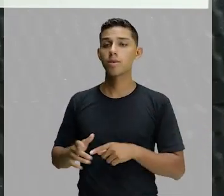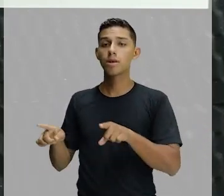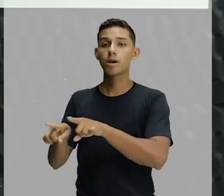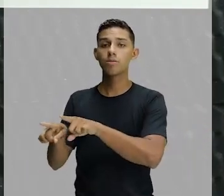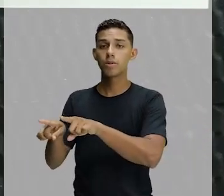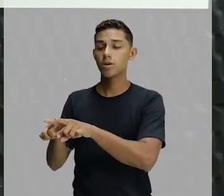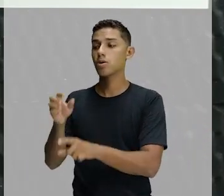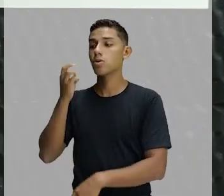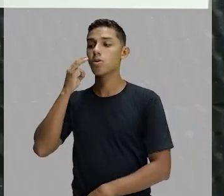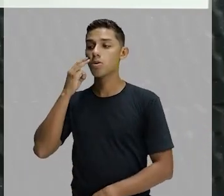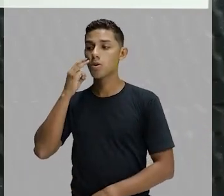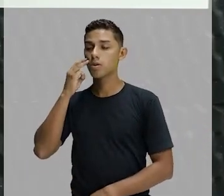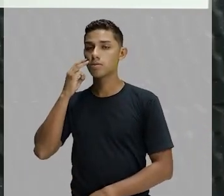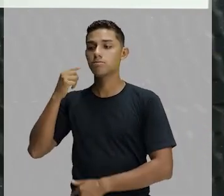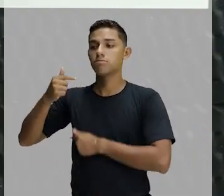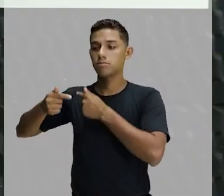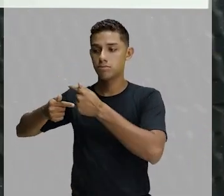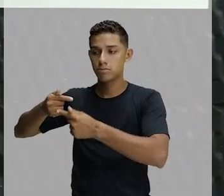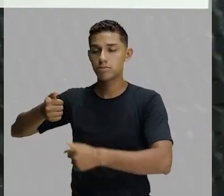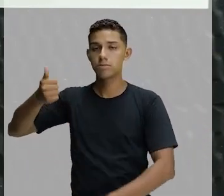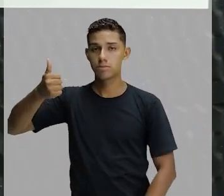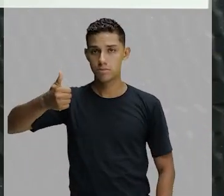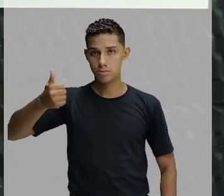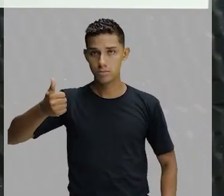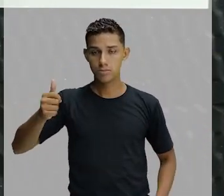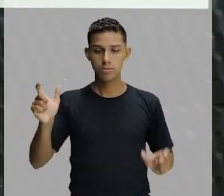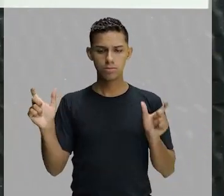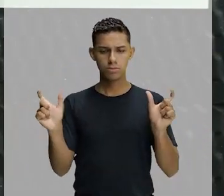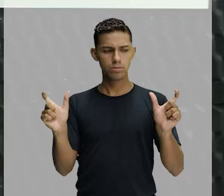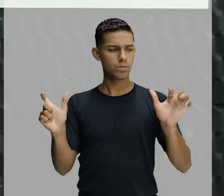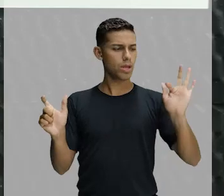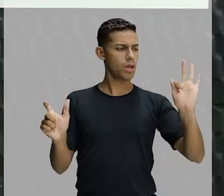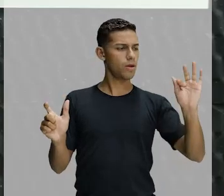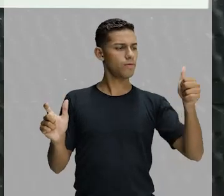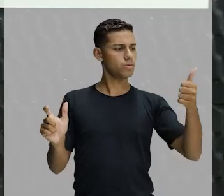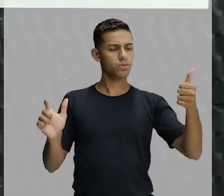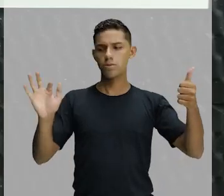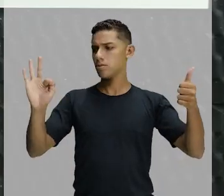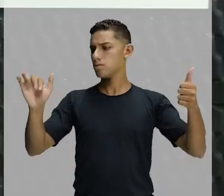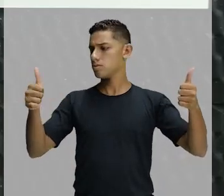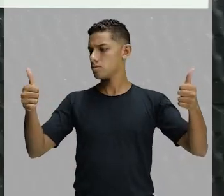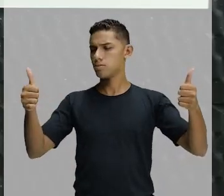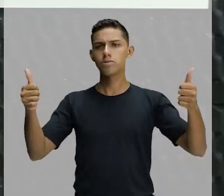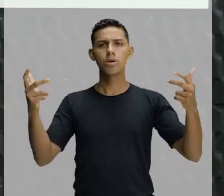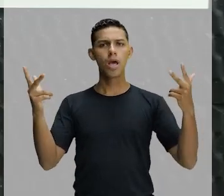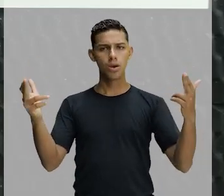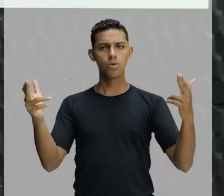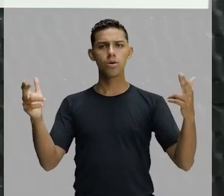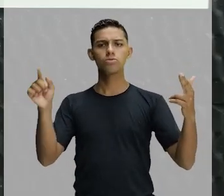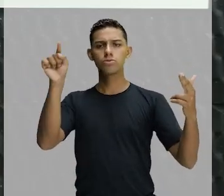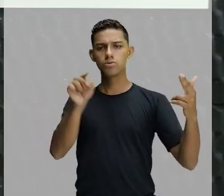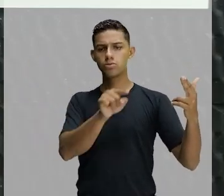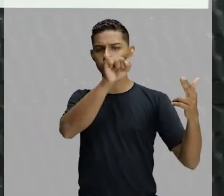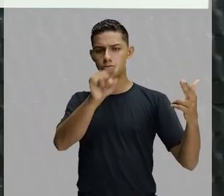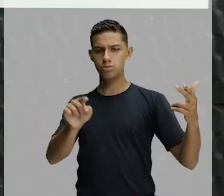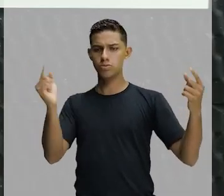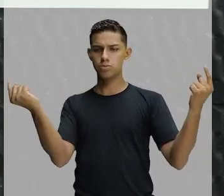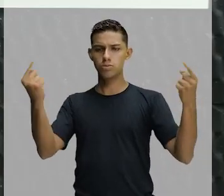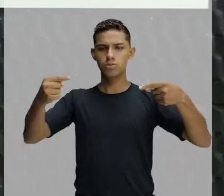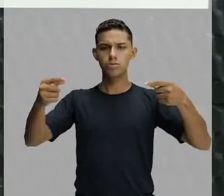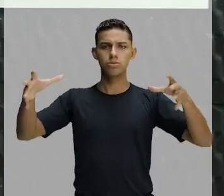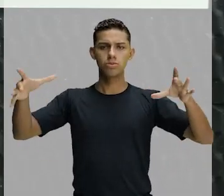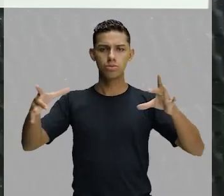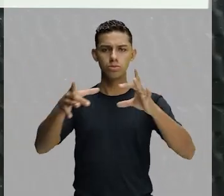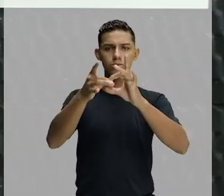geração. Eu já sei qual é o genótipo deles. O genótipo desse indivíduo é o quê? É VB, que